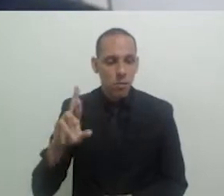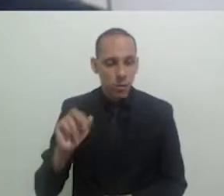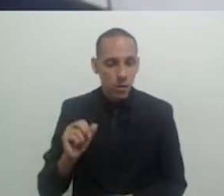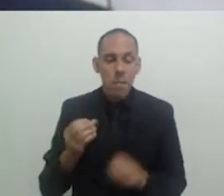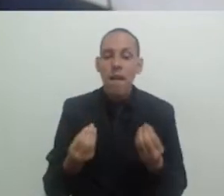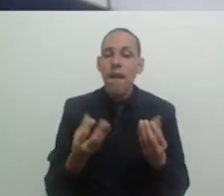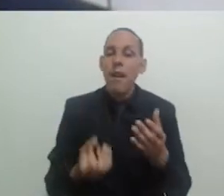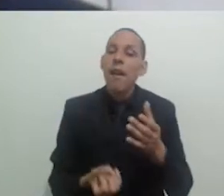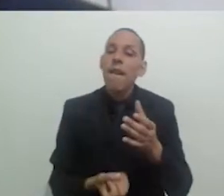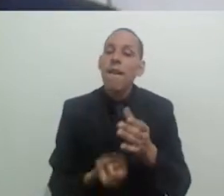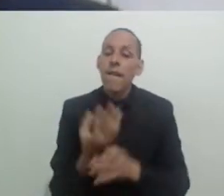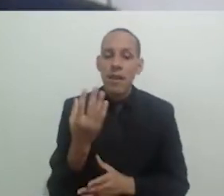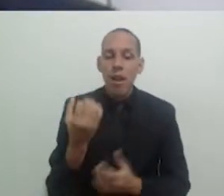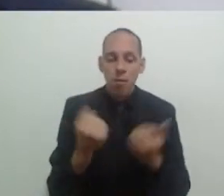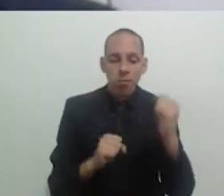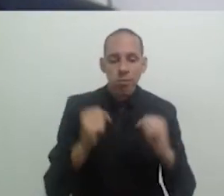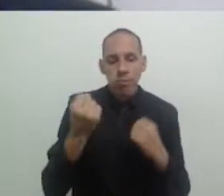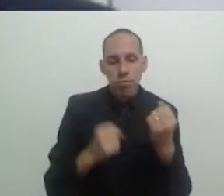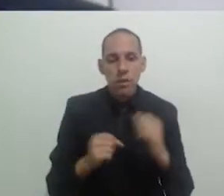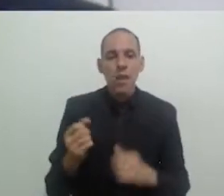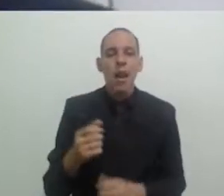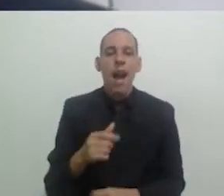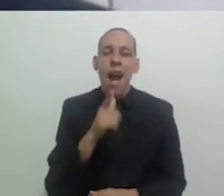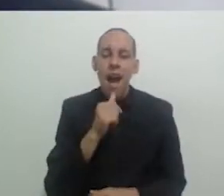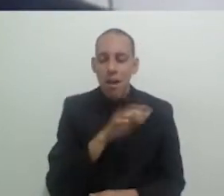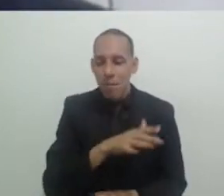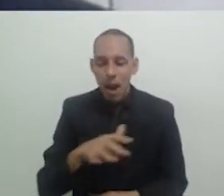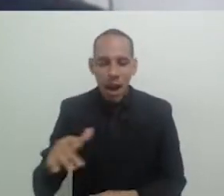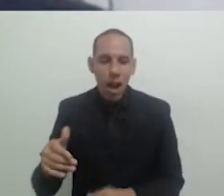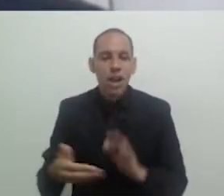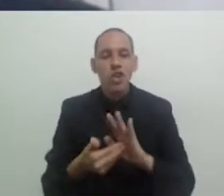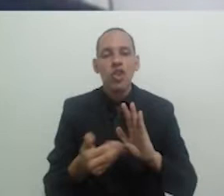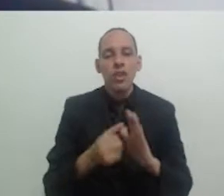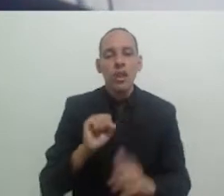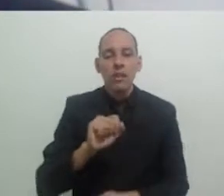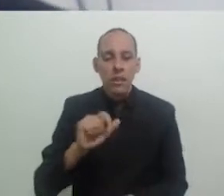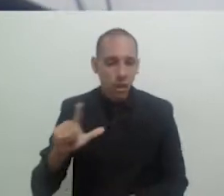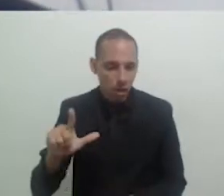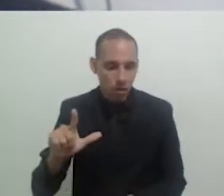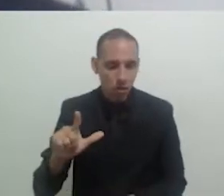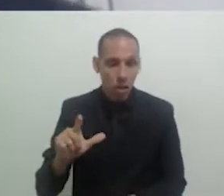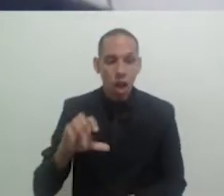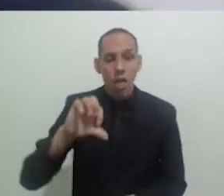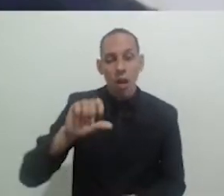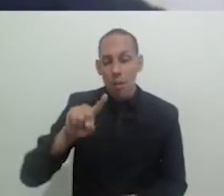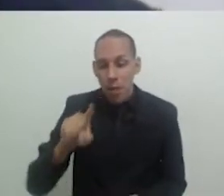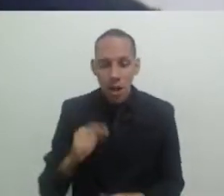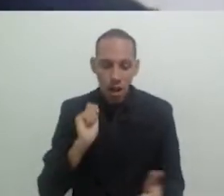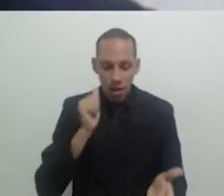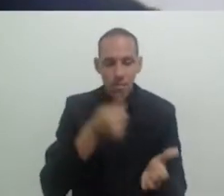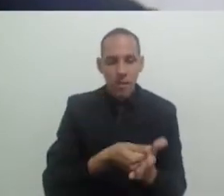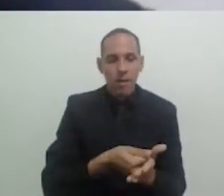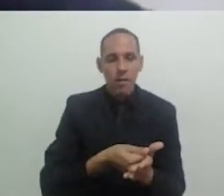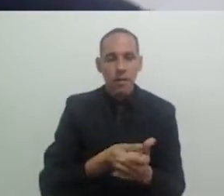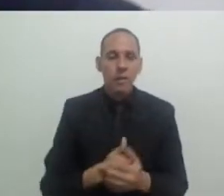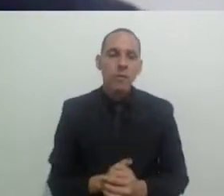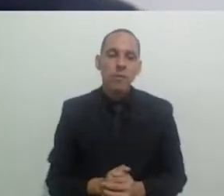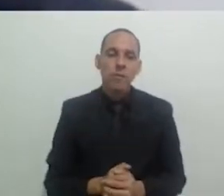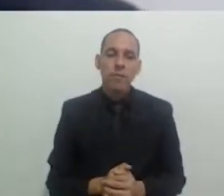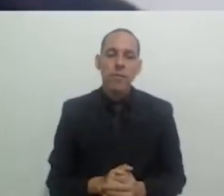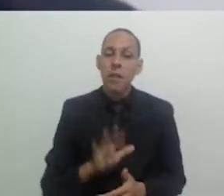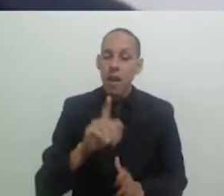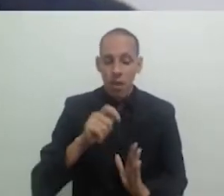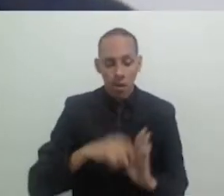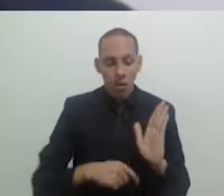mar. E a empresa ganhou todo o valor global de R$ 9.710.000. Sendo que o contrato